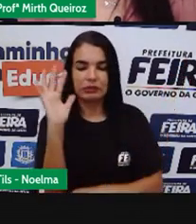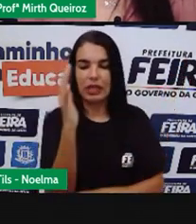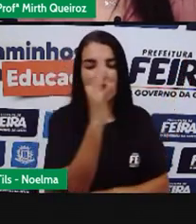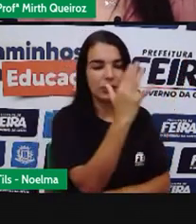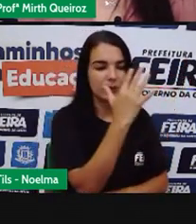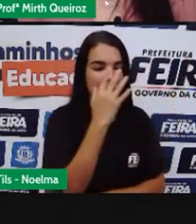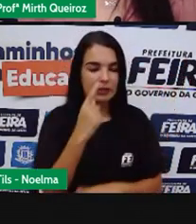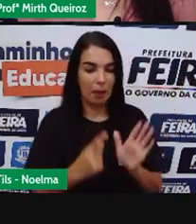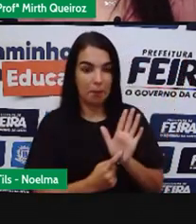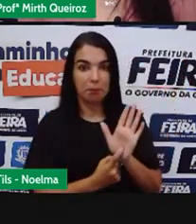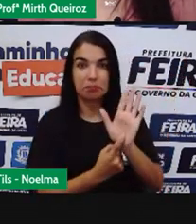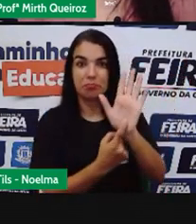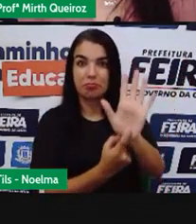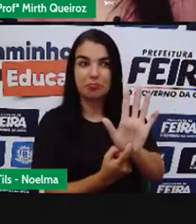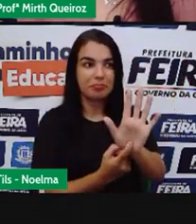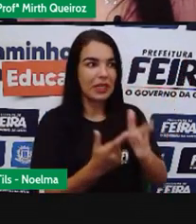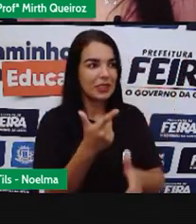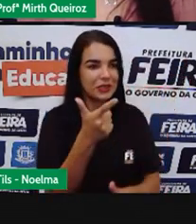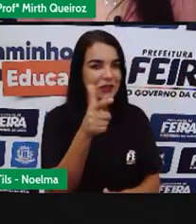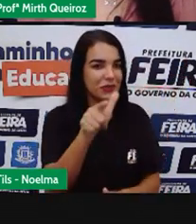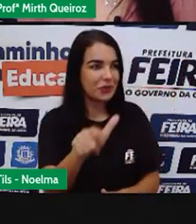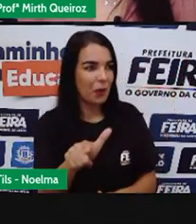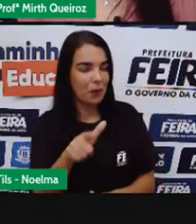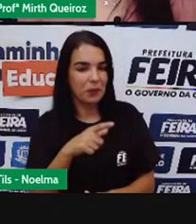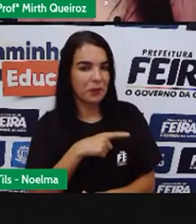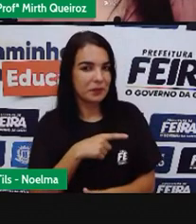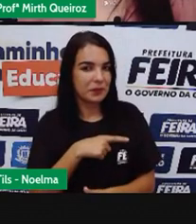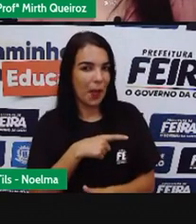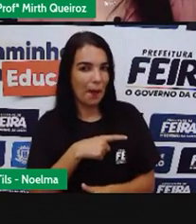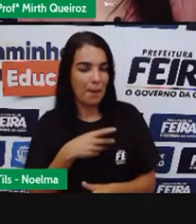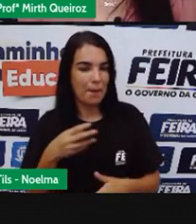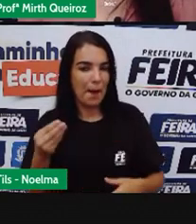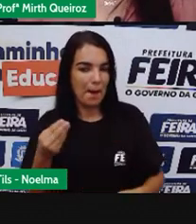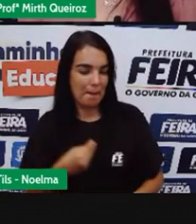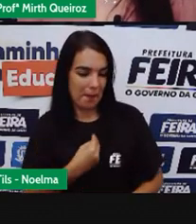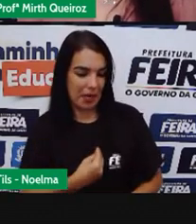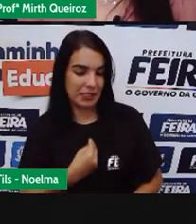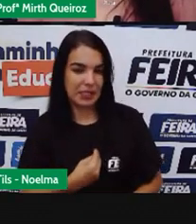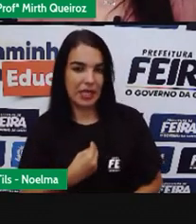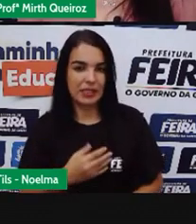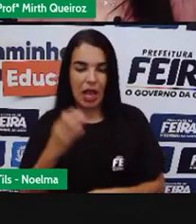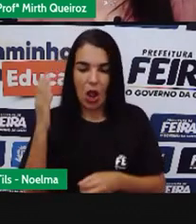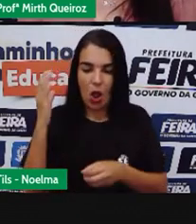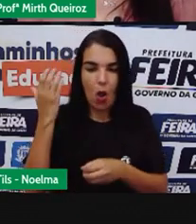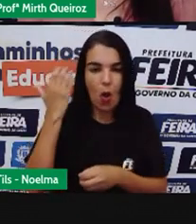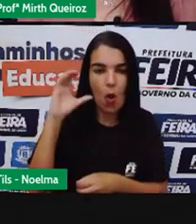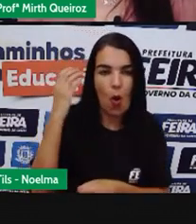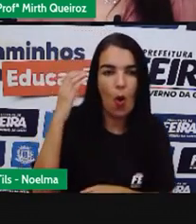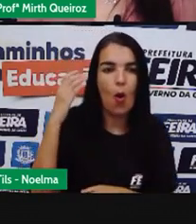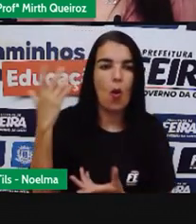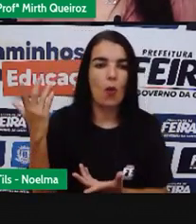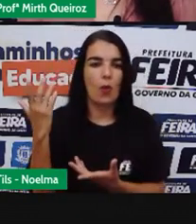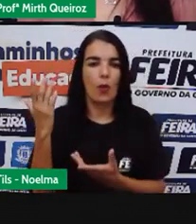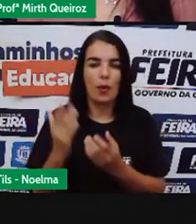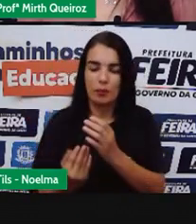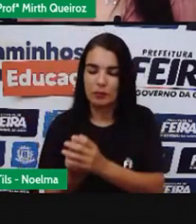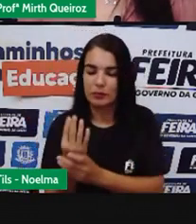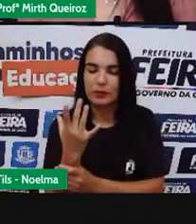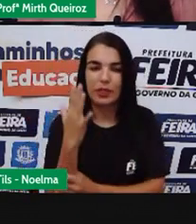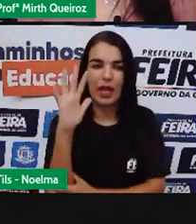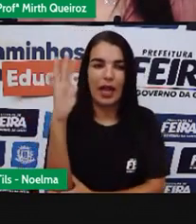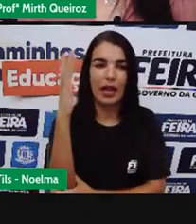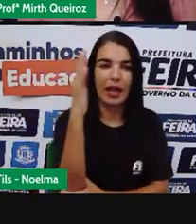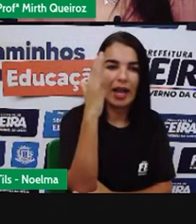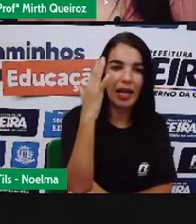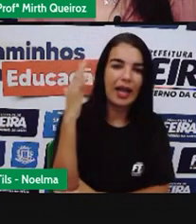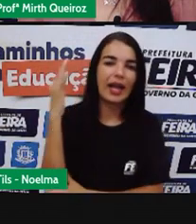sendo representada novamente, né? Onde nós temos a presença dos coqueiros, dos cactos, né? E a gente já